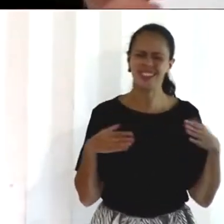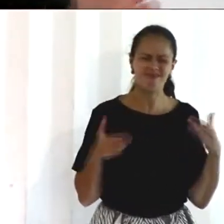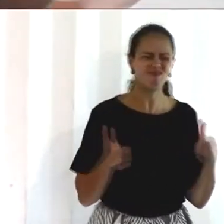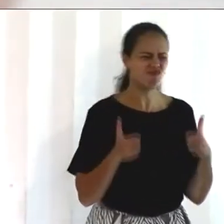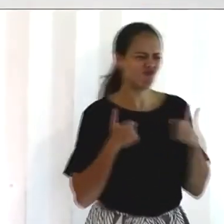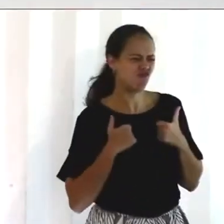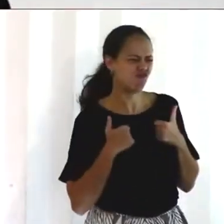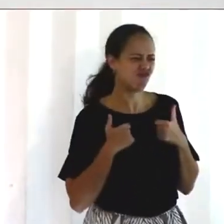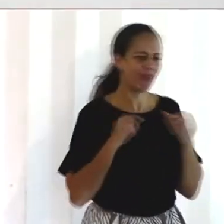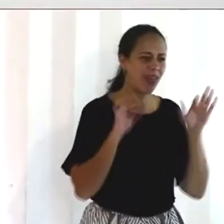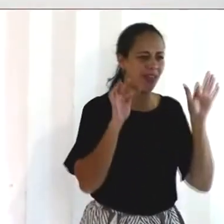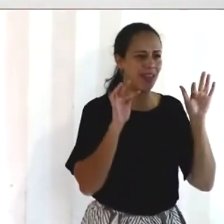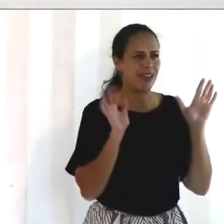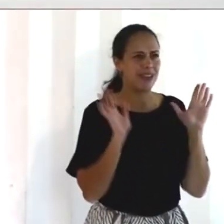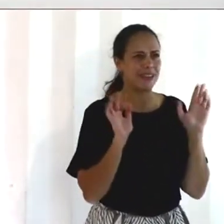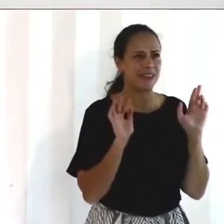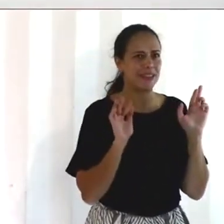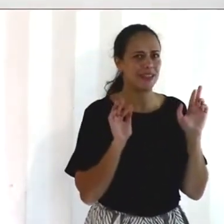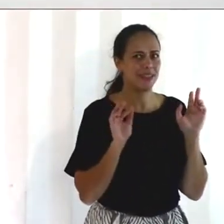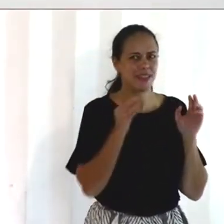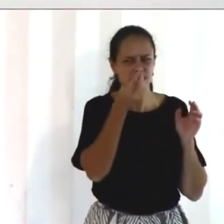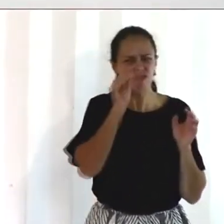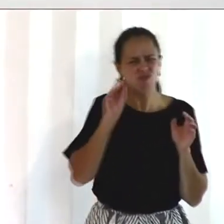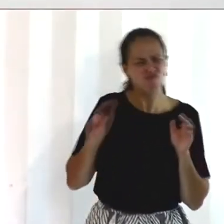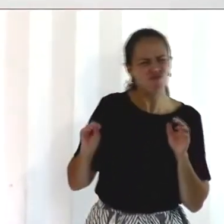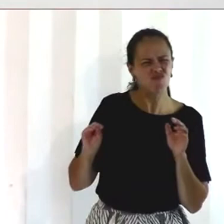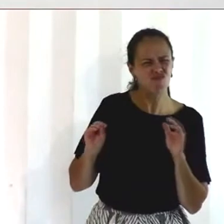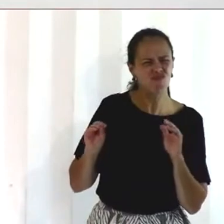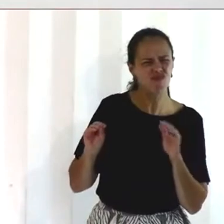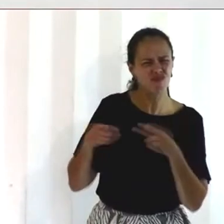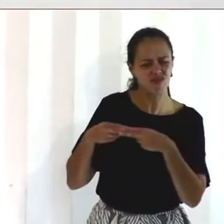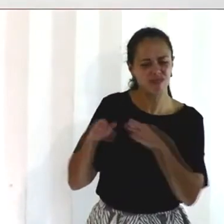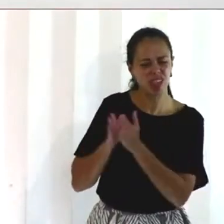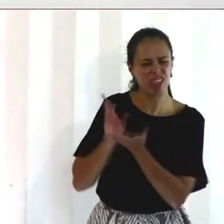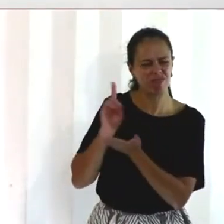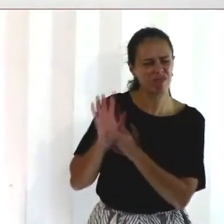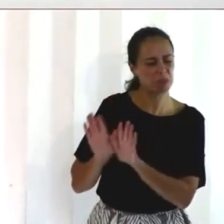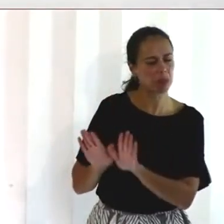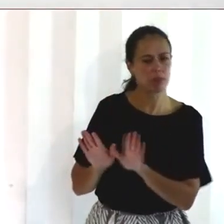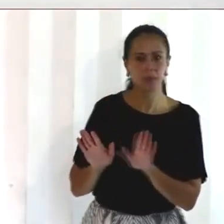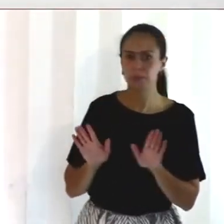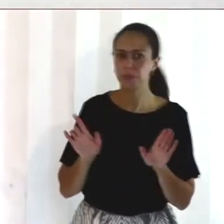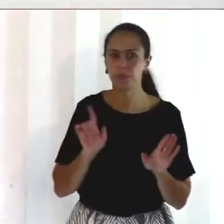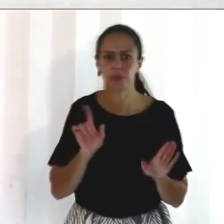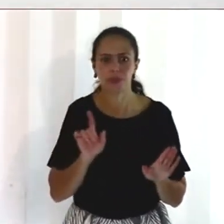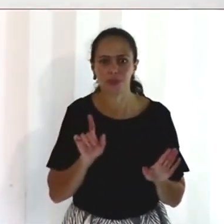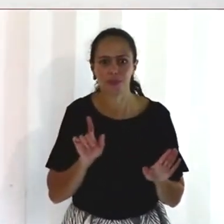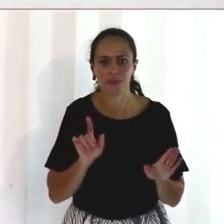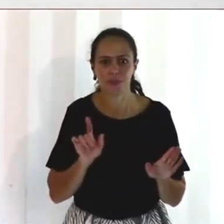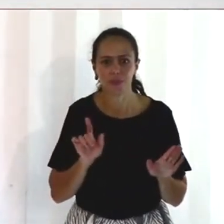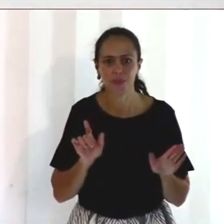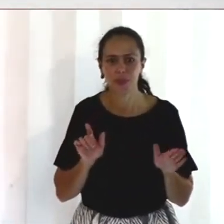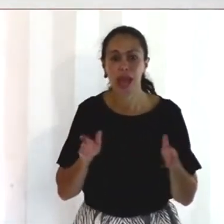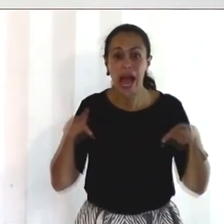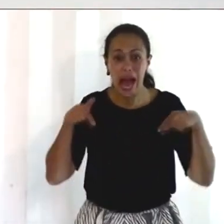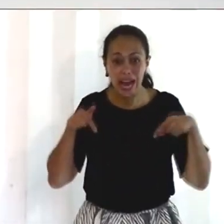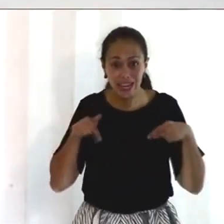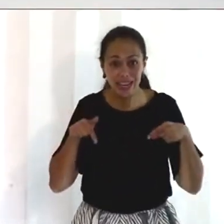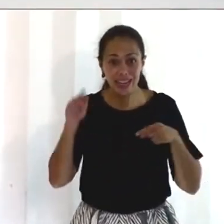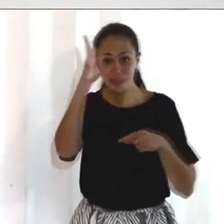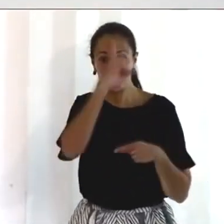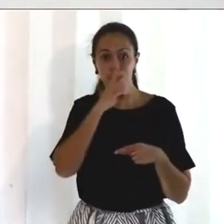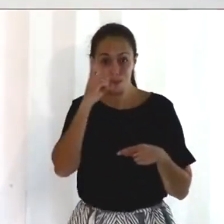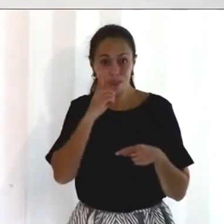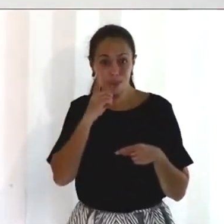em comunhão com os irmãos, nos dá força, meus irmãos, para durante a semana mantermos a nossa